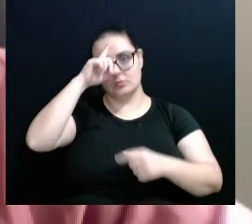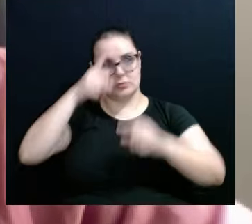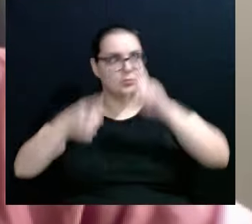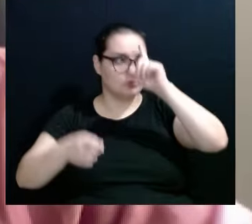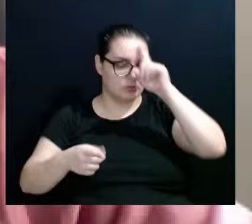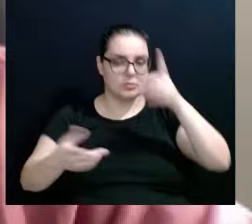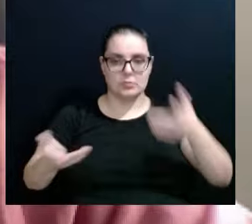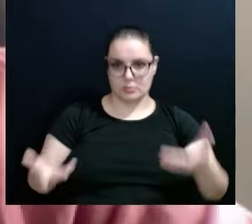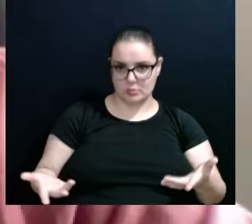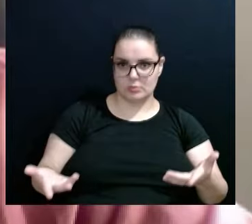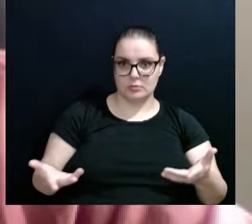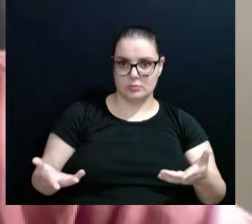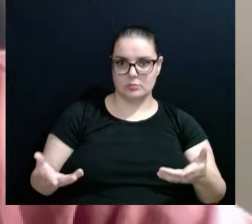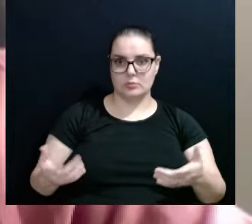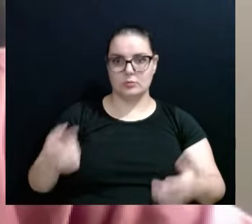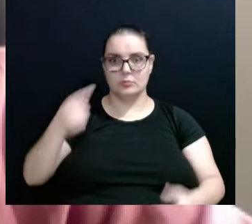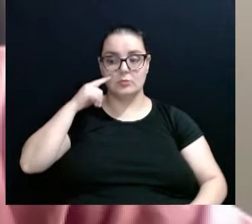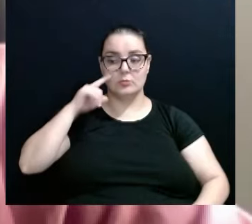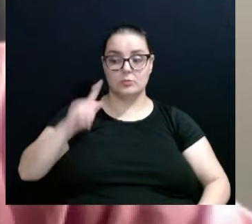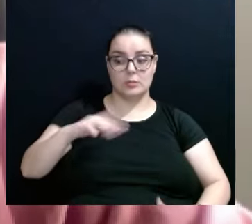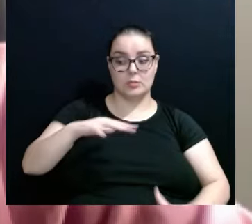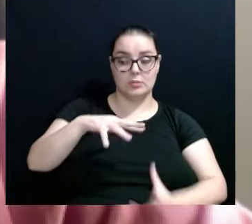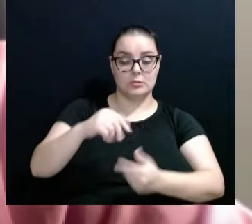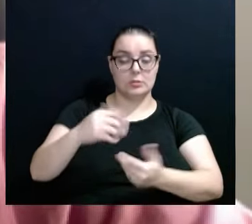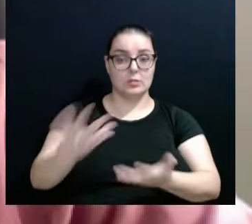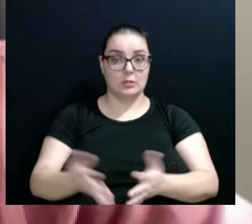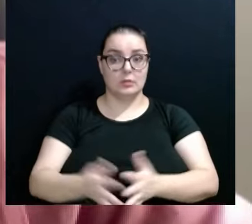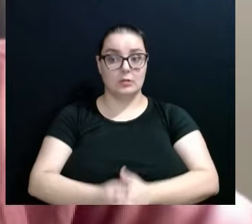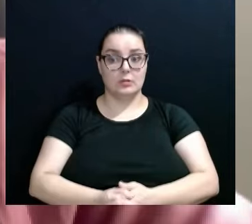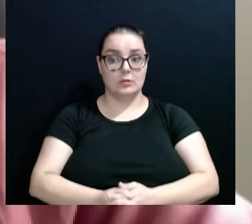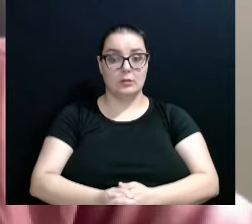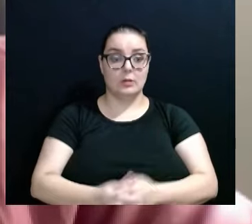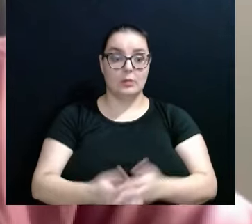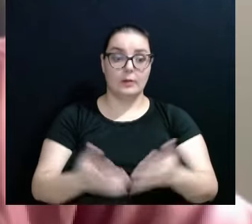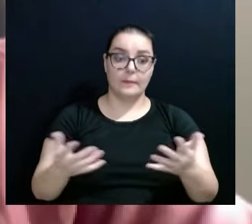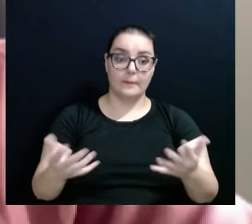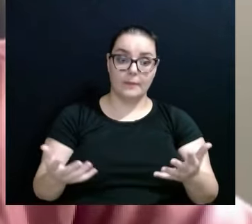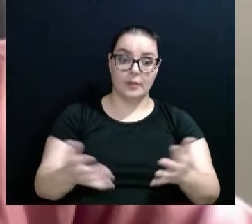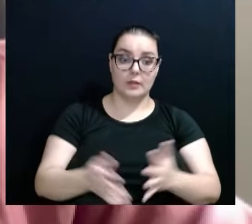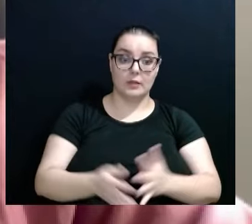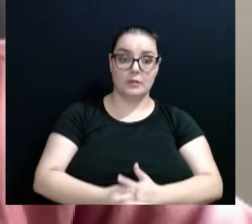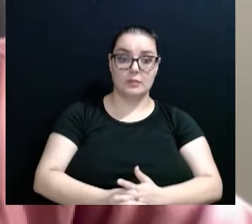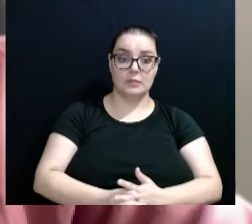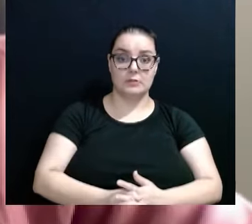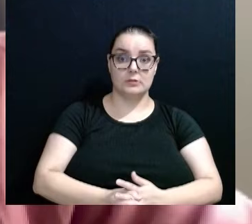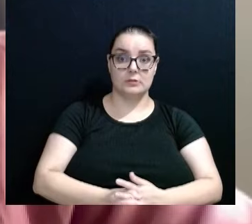sensibilizar os tomadores de decisão em escala global, né? Mas